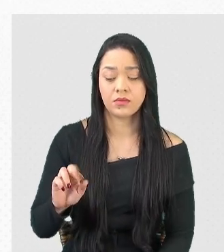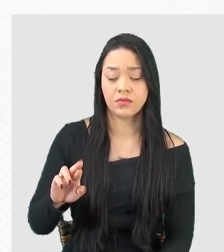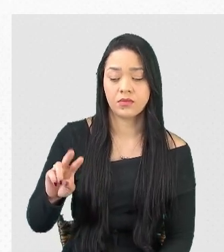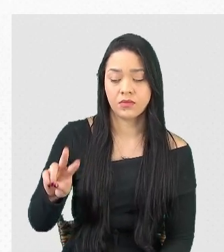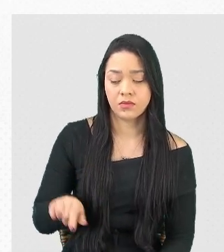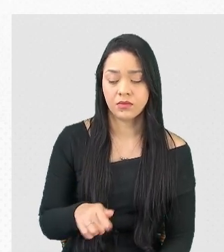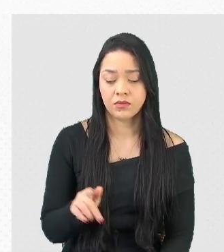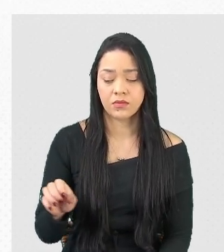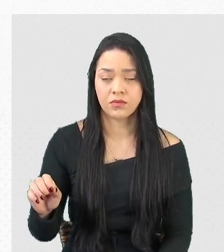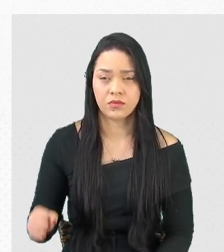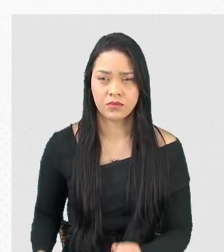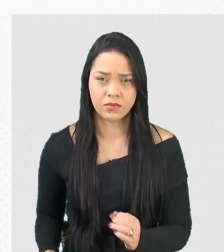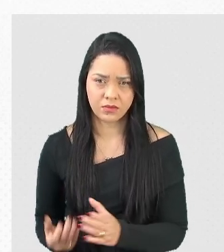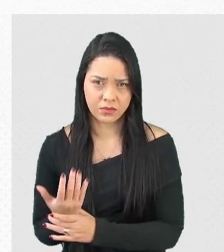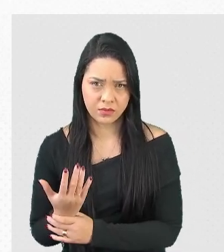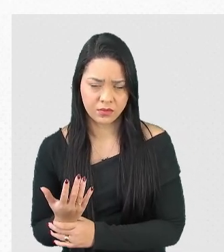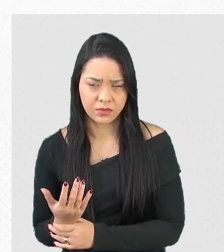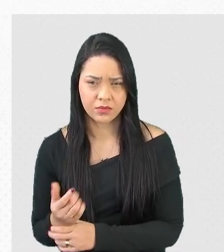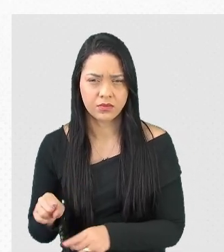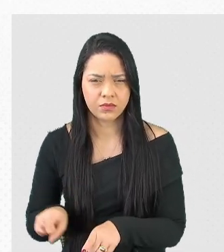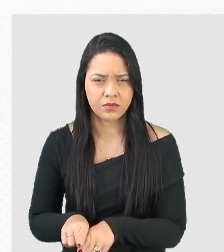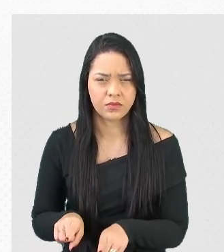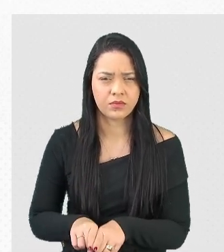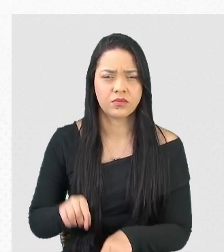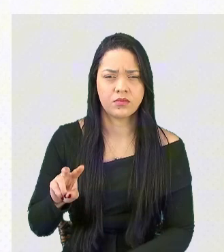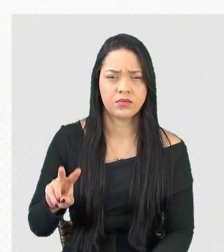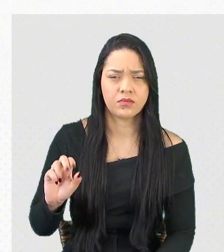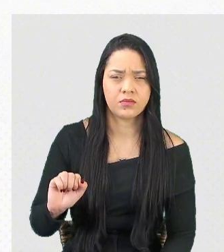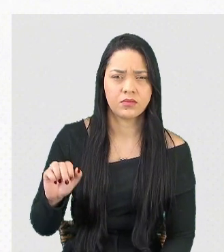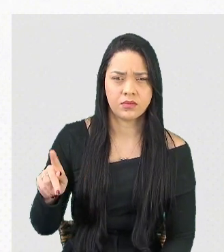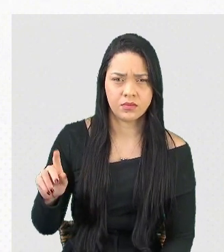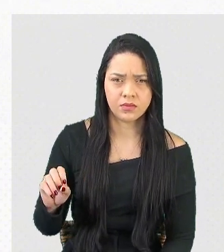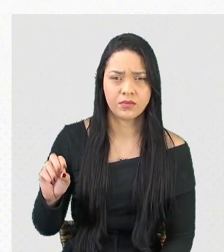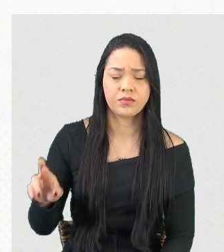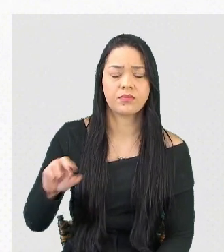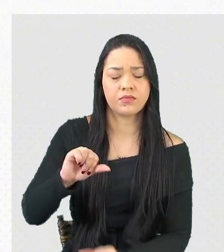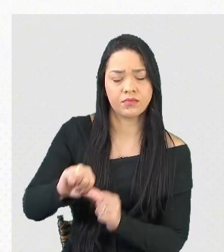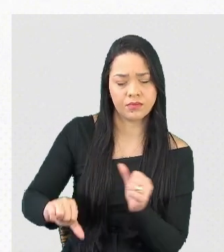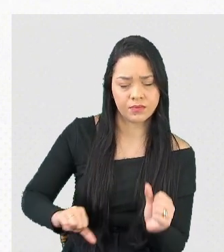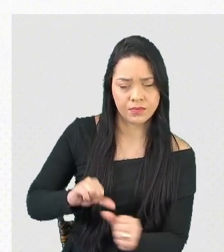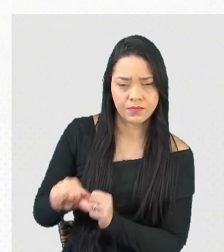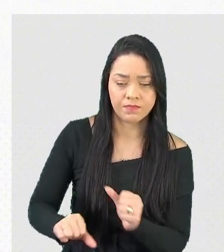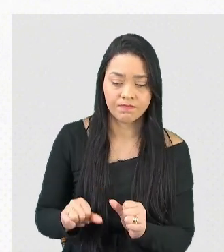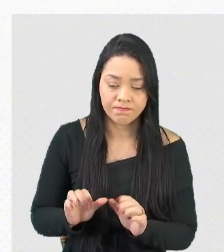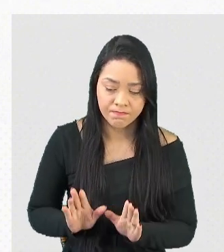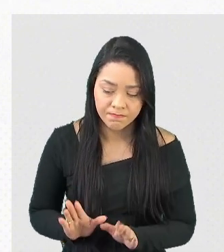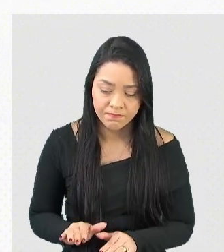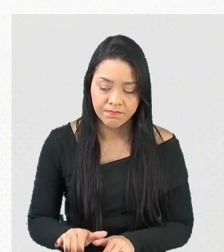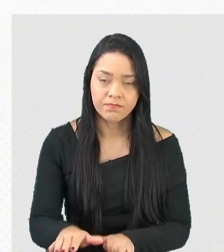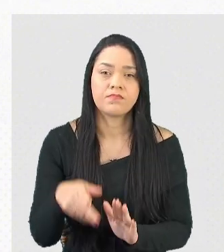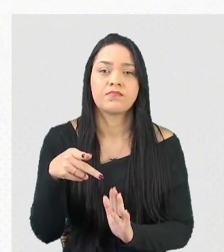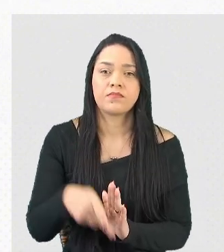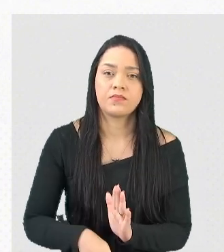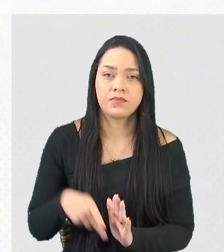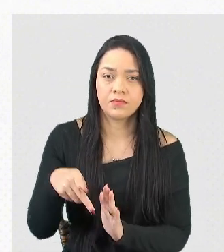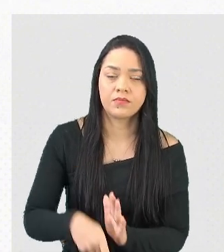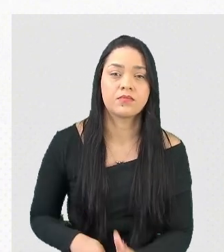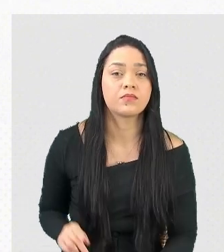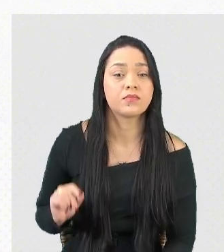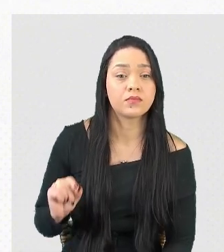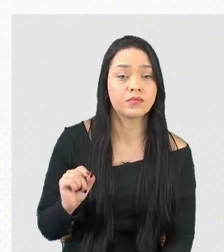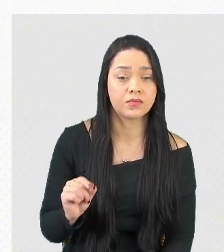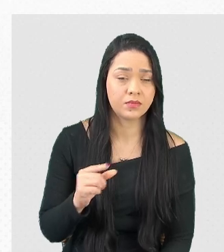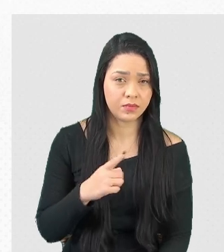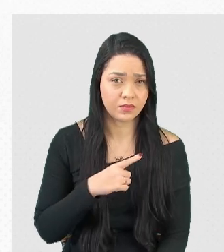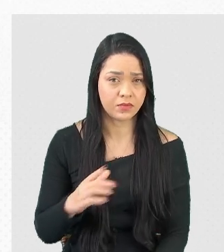que gire as máquinas e ande uma locomotiva, traz algumas consequências ambientais, desde a